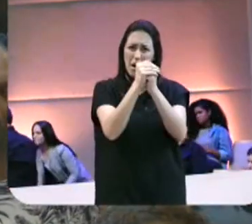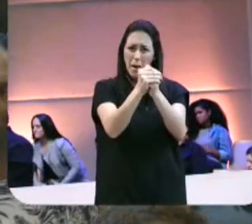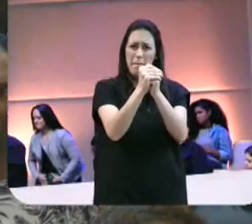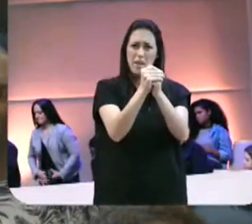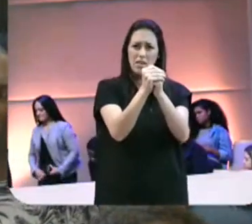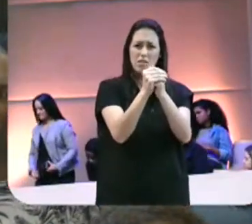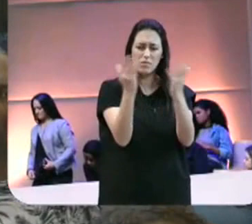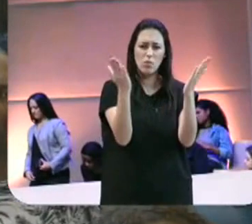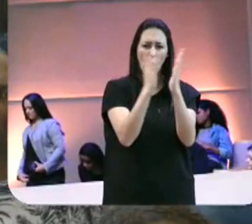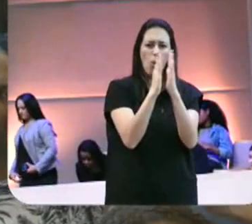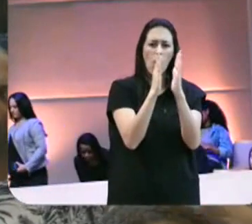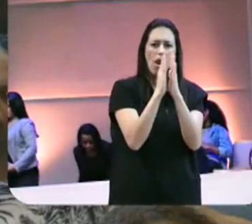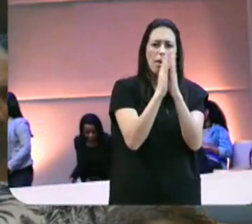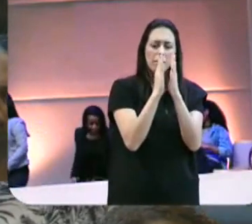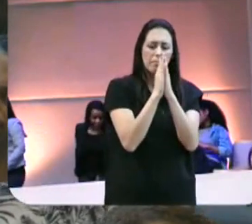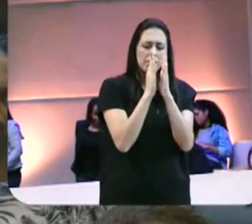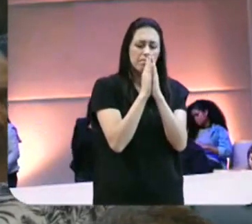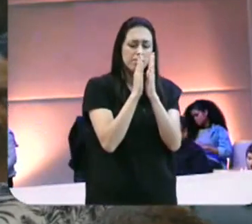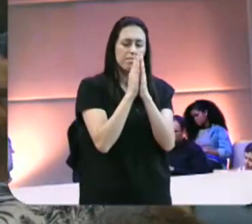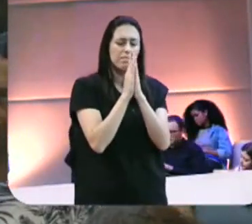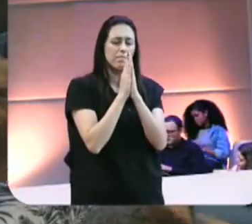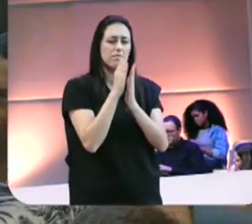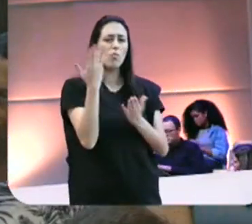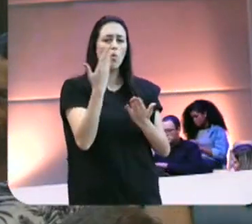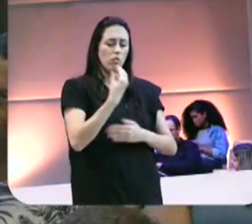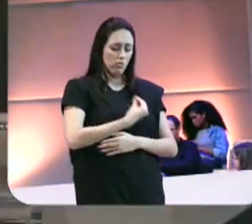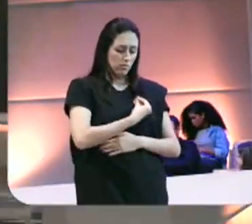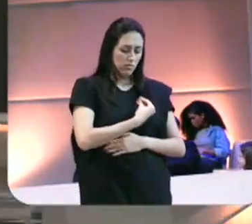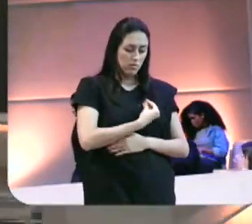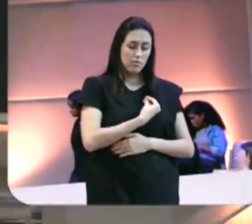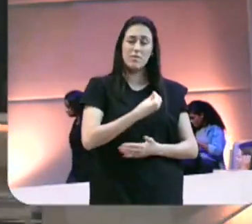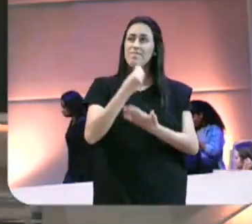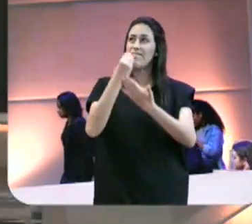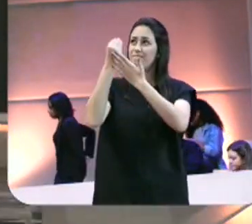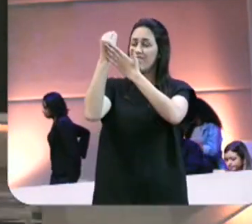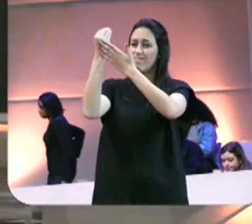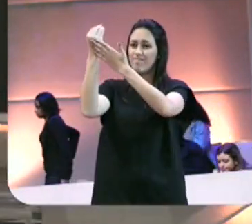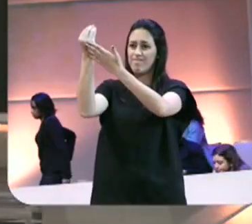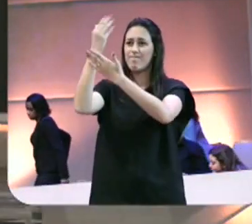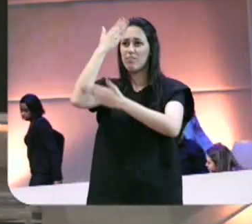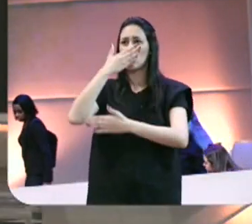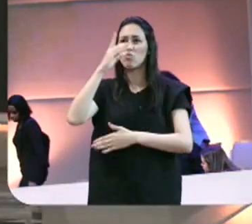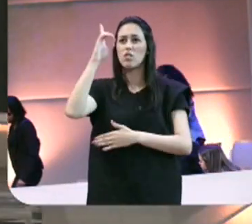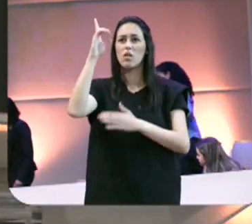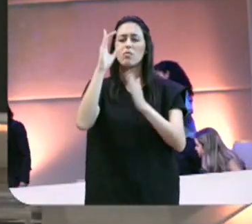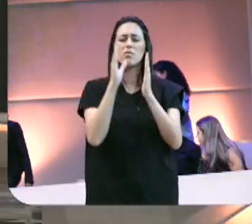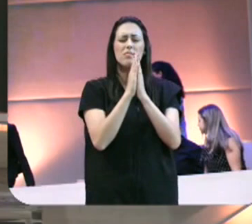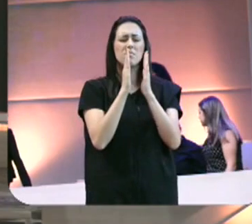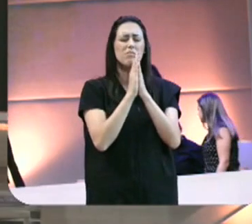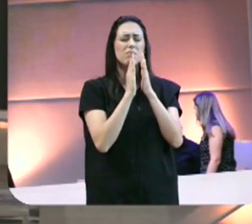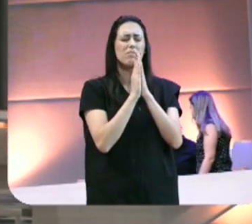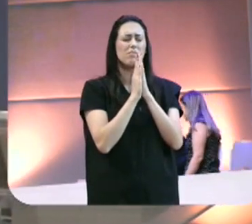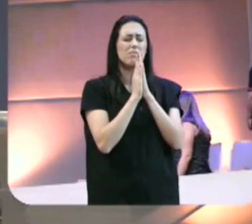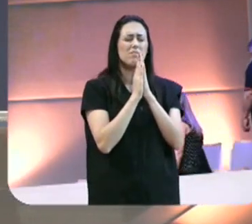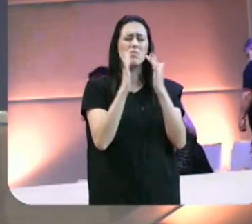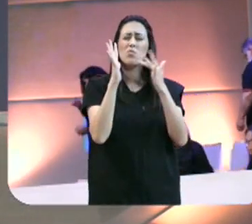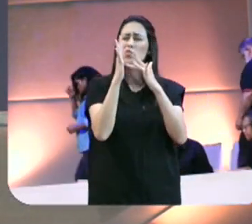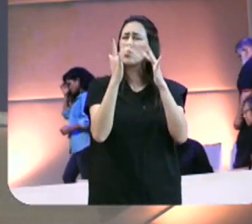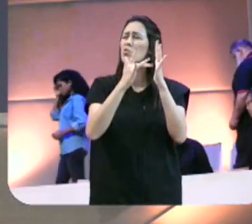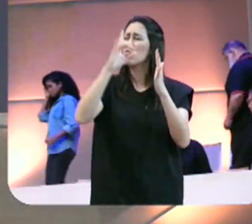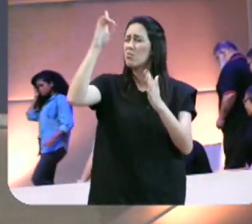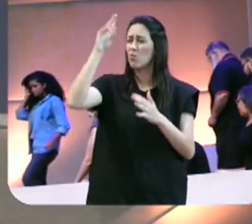comigo nesse momento. Vamos colocar a nossa vida diante do Mestre Jesus. Jesus, a tua igreja está de